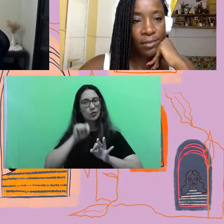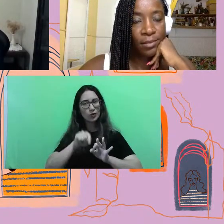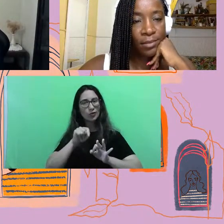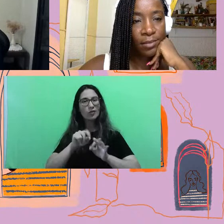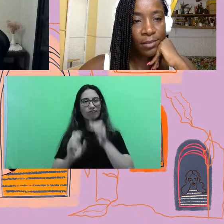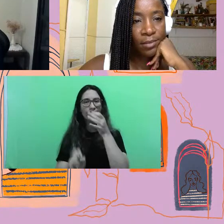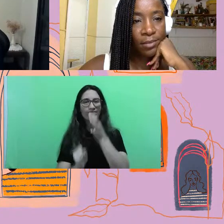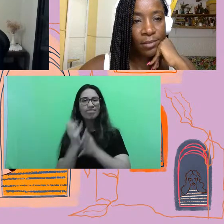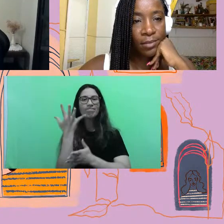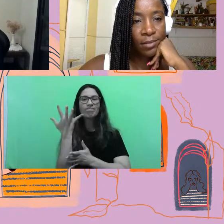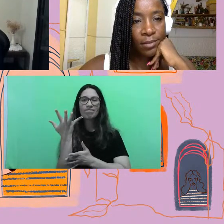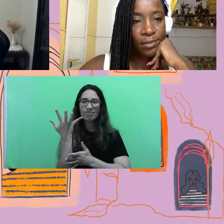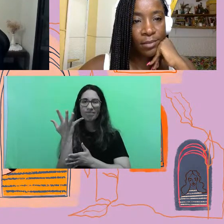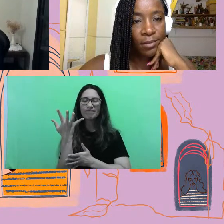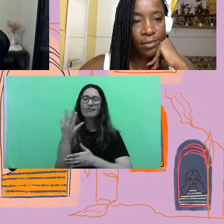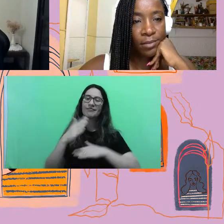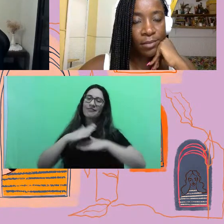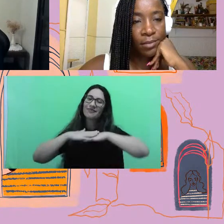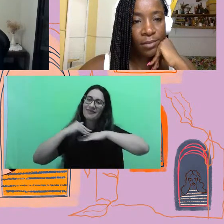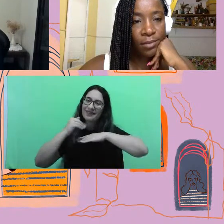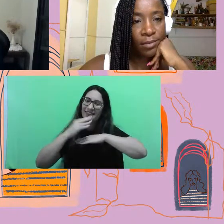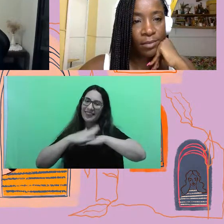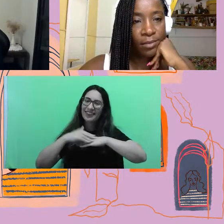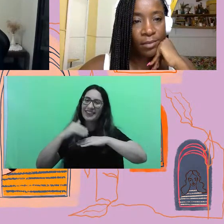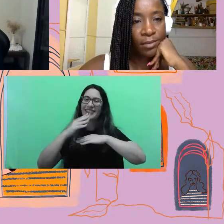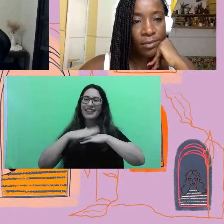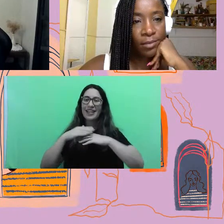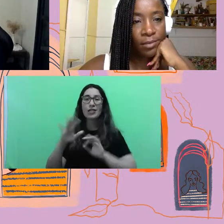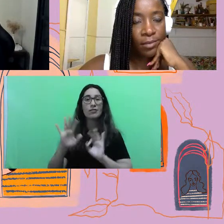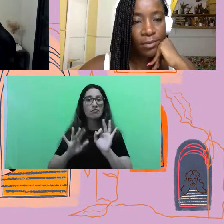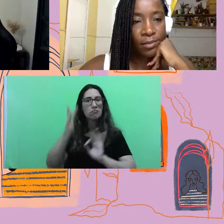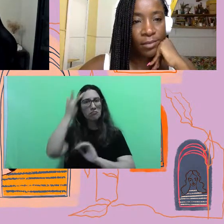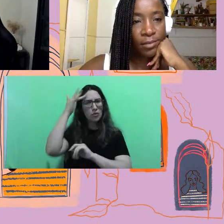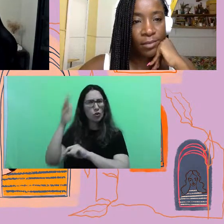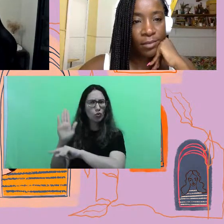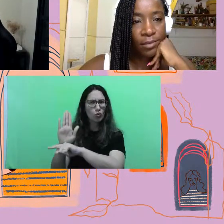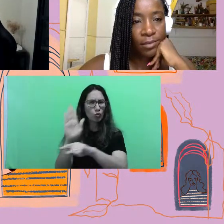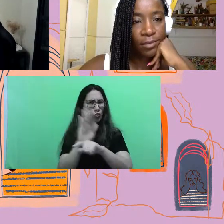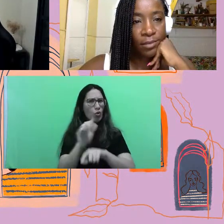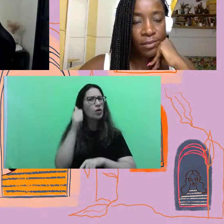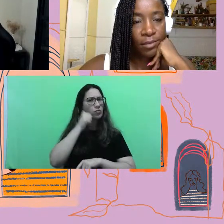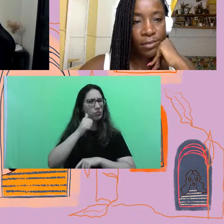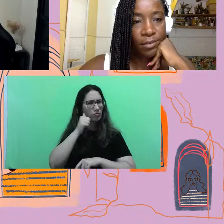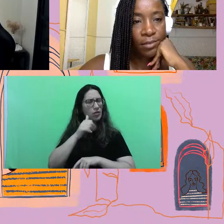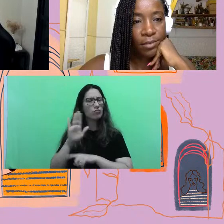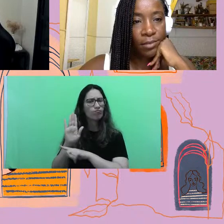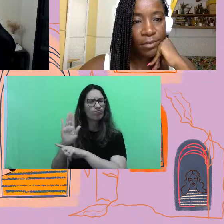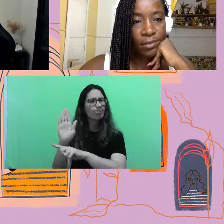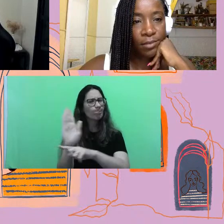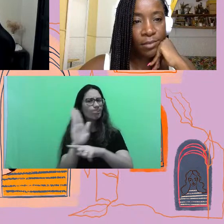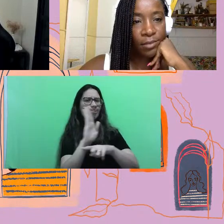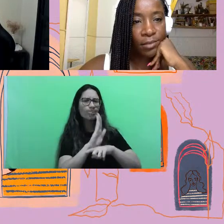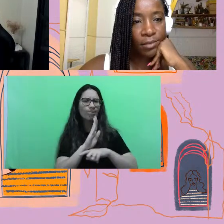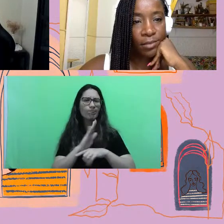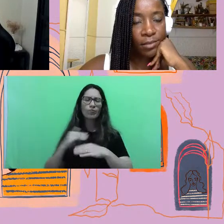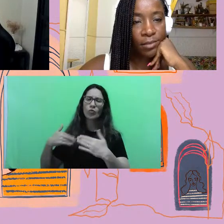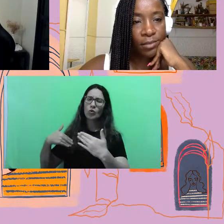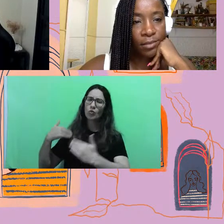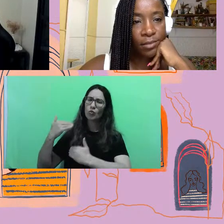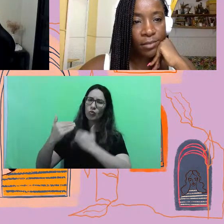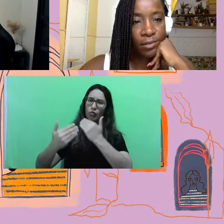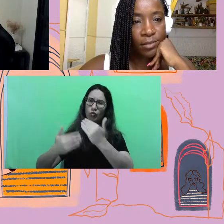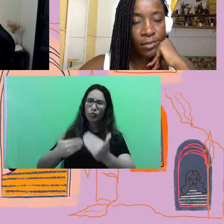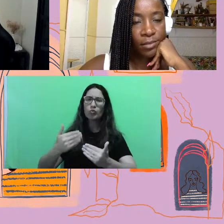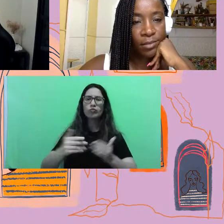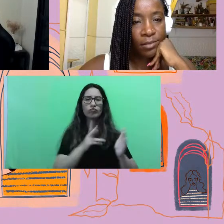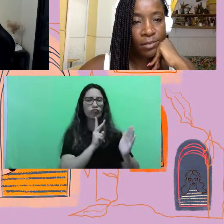criado com muito carinho, com muitas mãos, por muitas mulheres, ao longo das suas duas